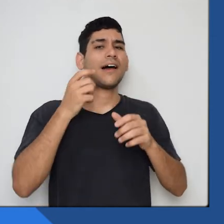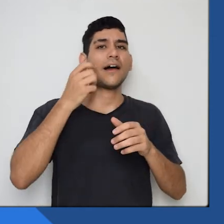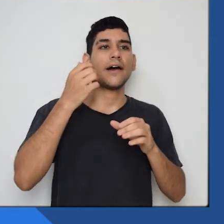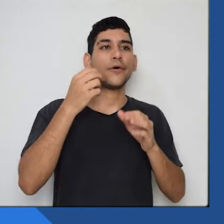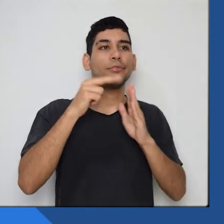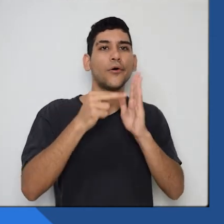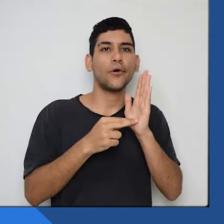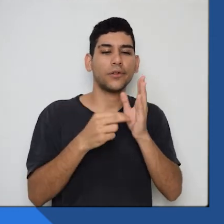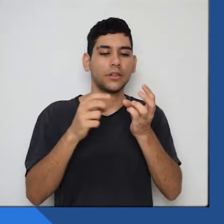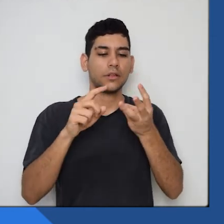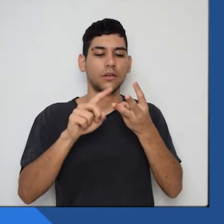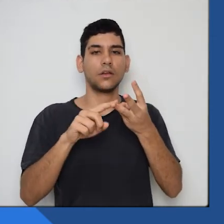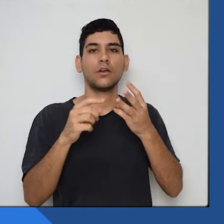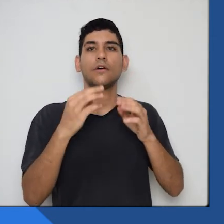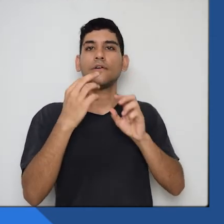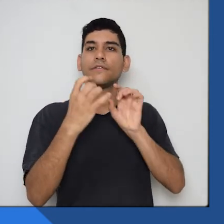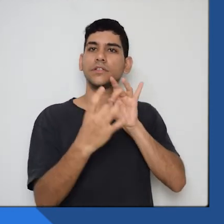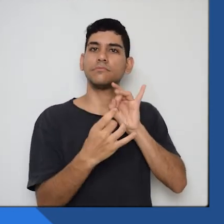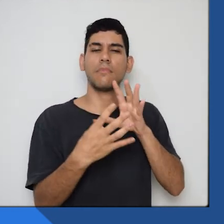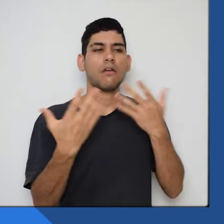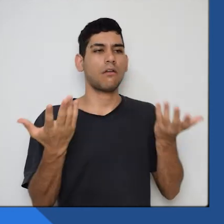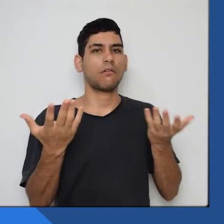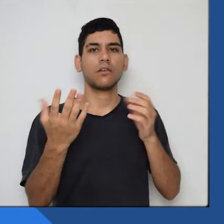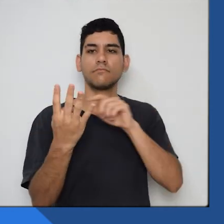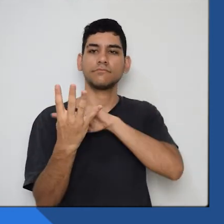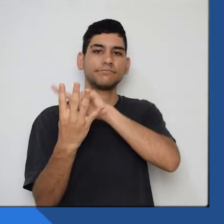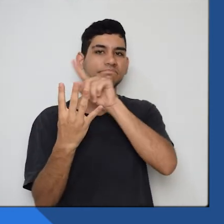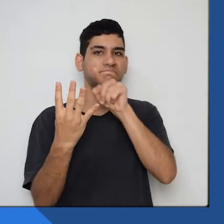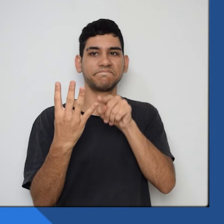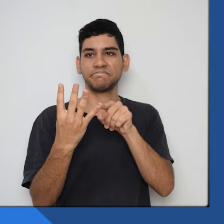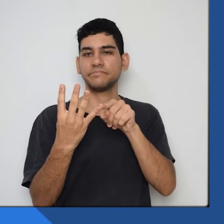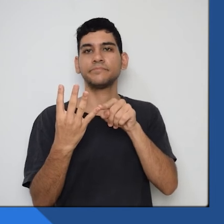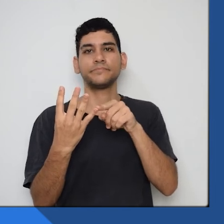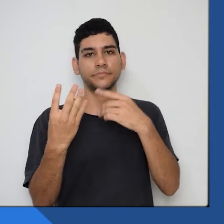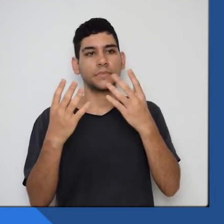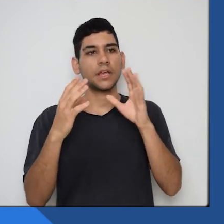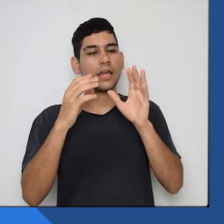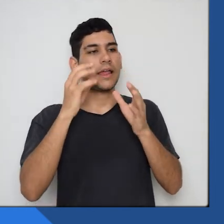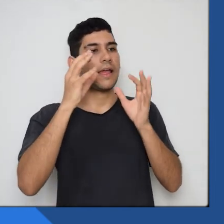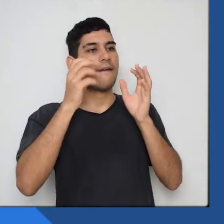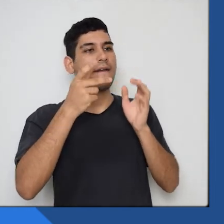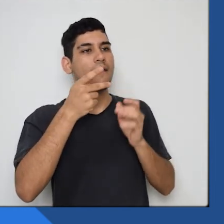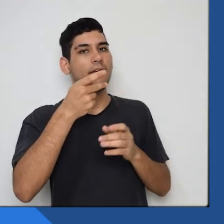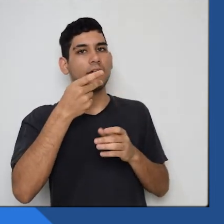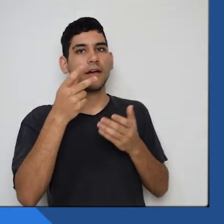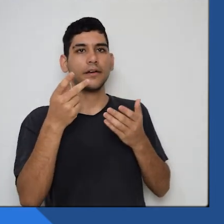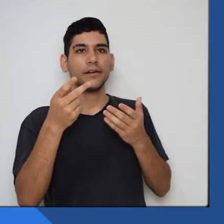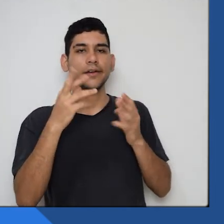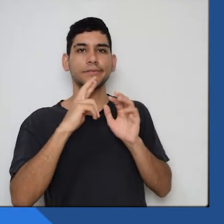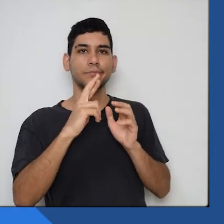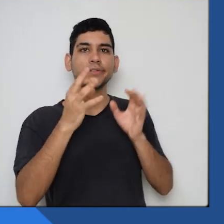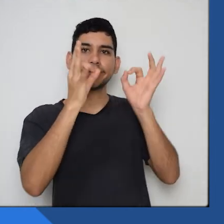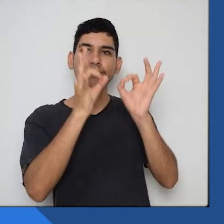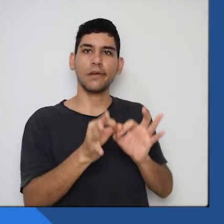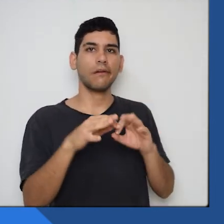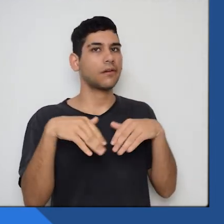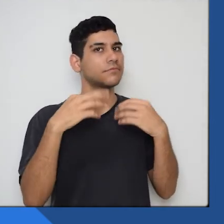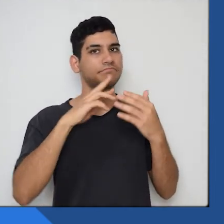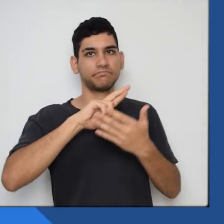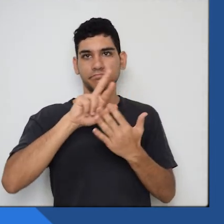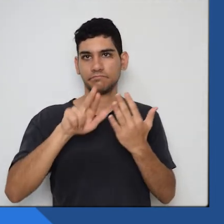o número de acertos e erros, a nota, o feedback específico, feedback geral, resposta correta e feedback